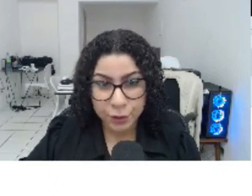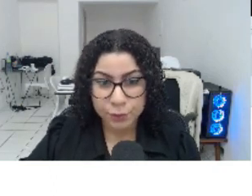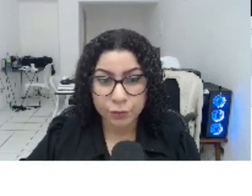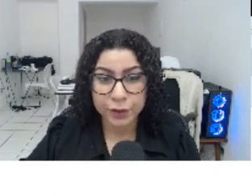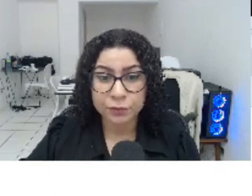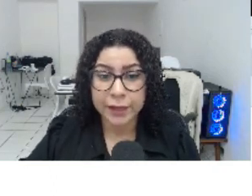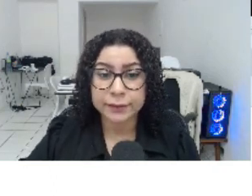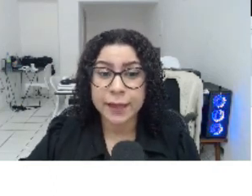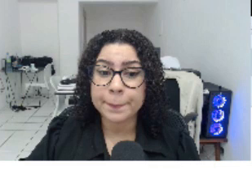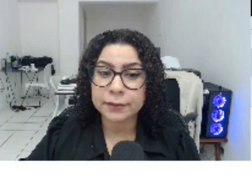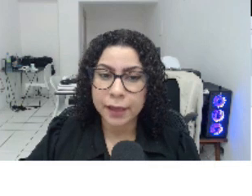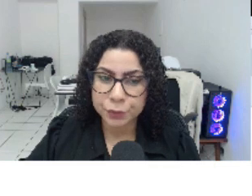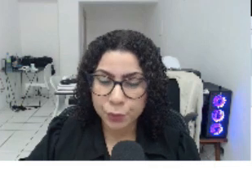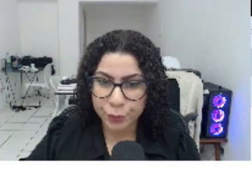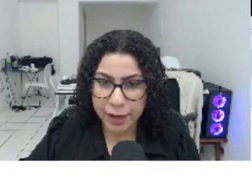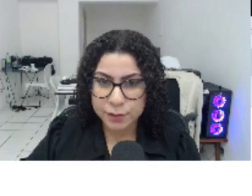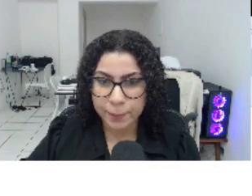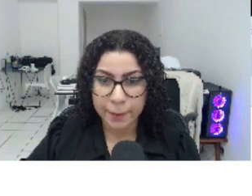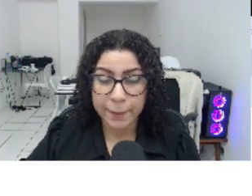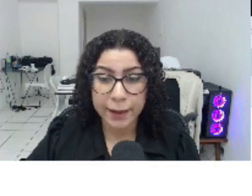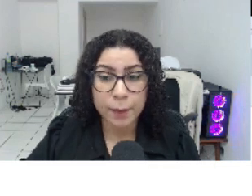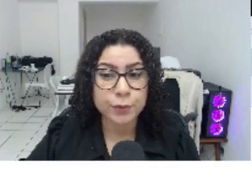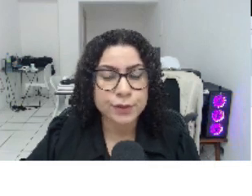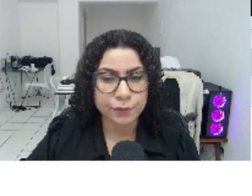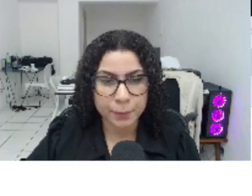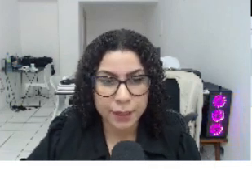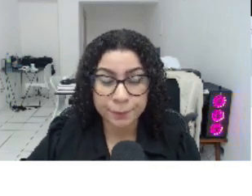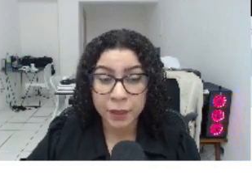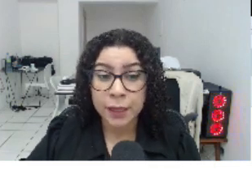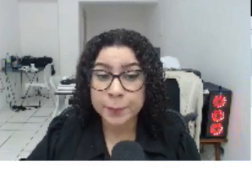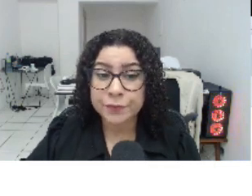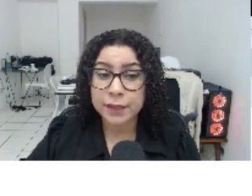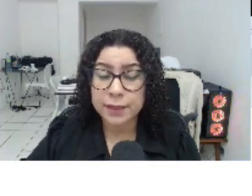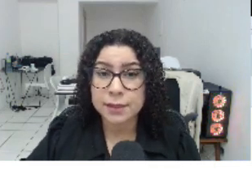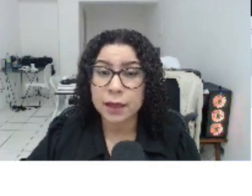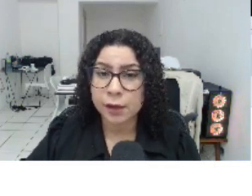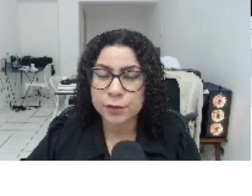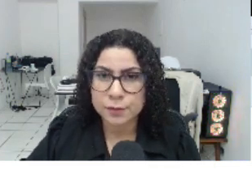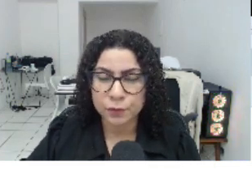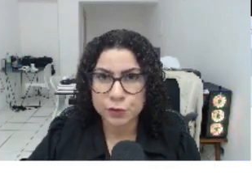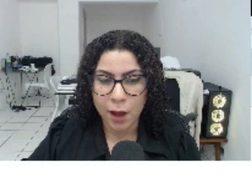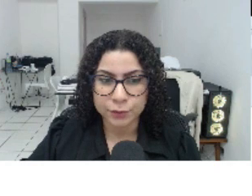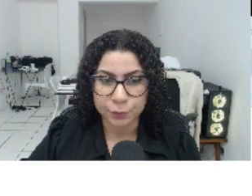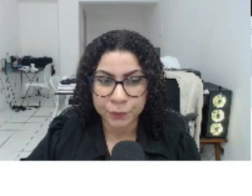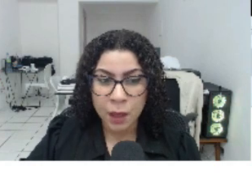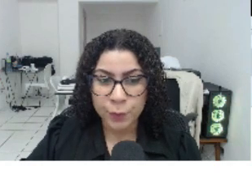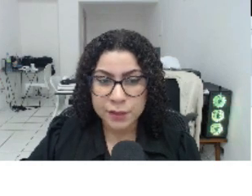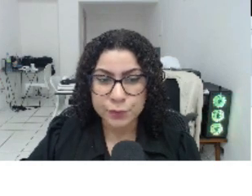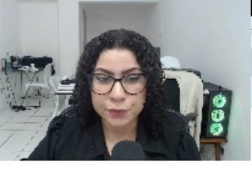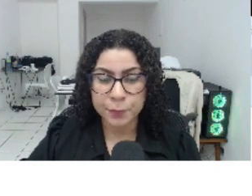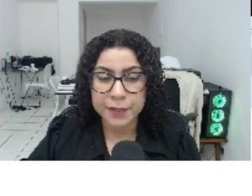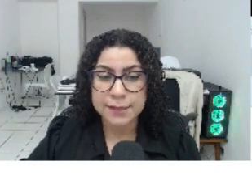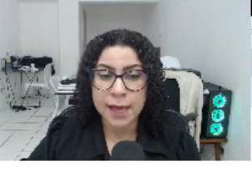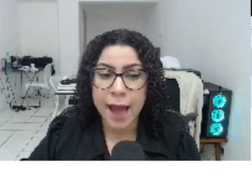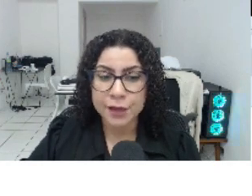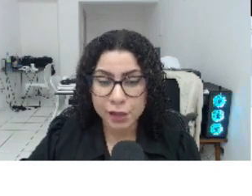Nacional, que o governo vai depender do Congresso para pagar Bolsa Família e Previdência em 2024. O